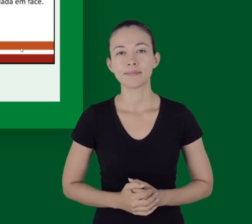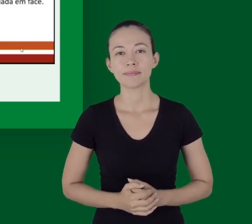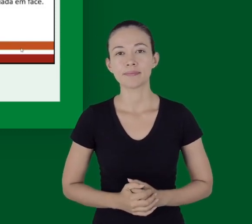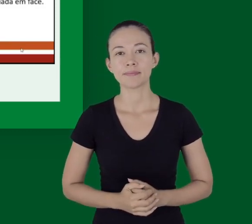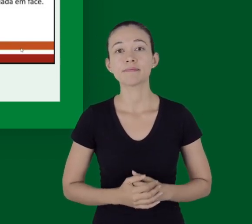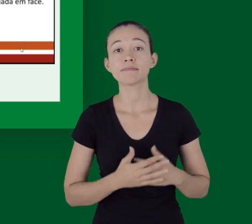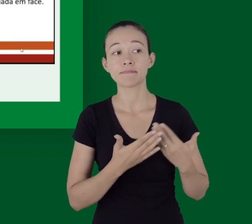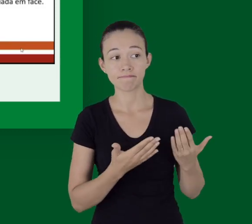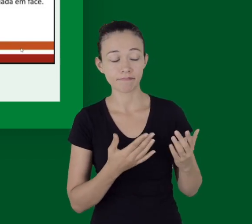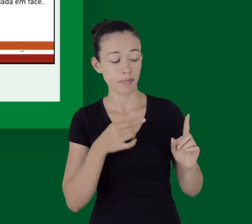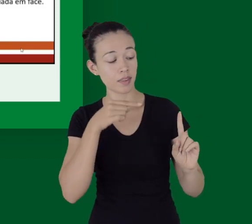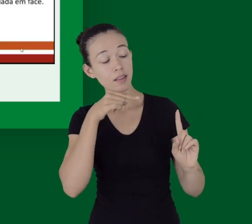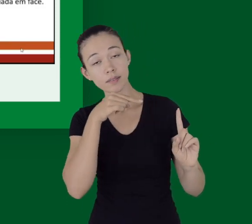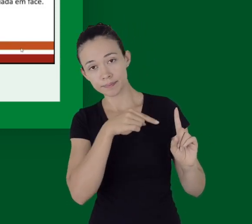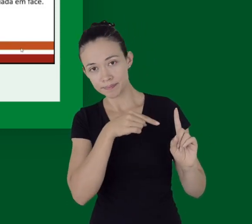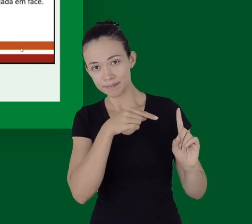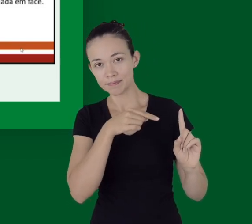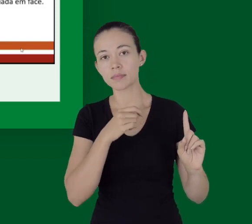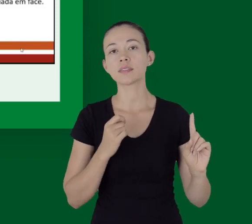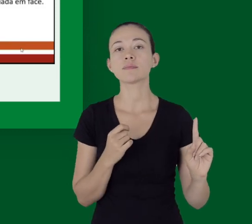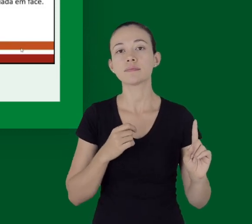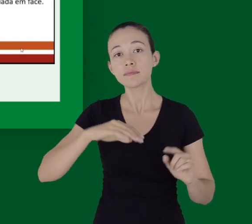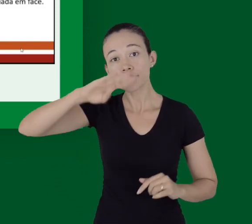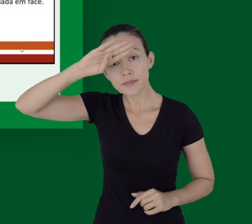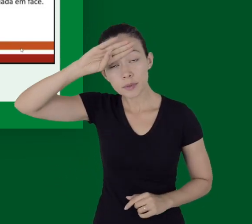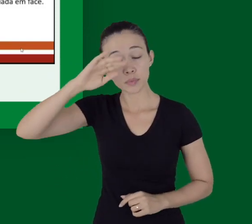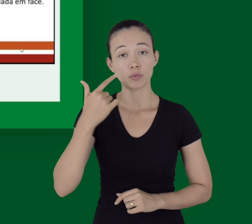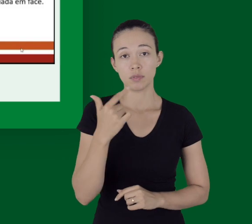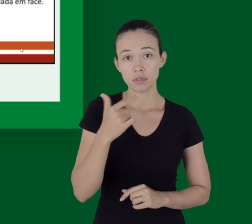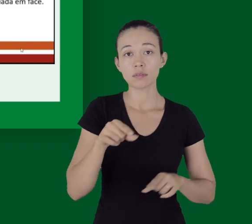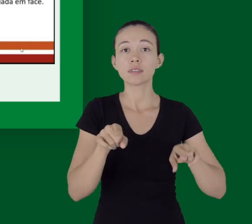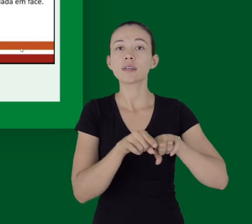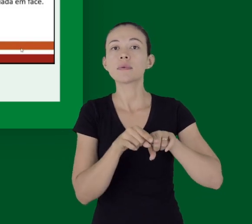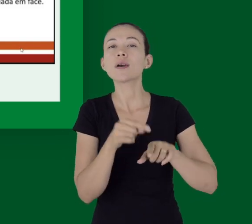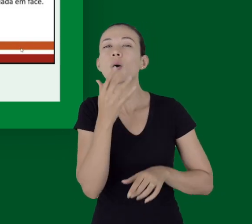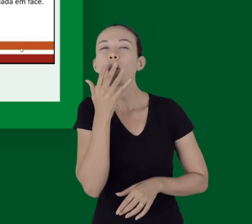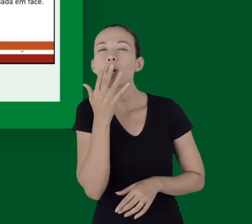mais fácil se ele evoluir, né? Então, o paciente estava febril,